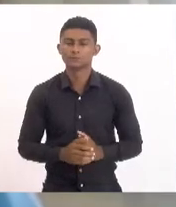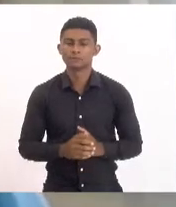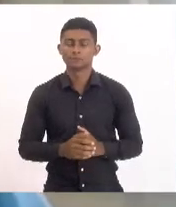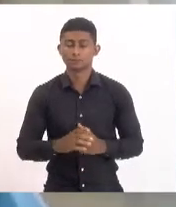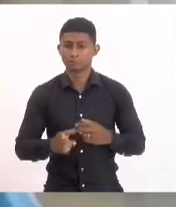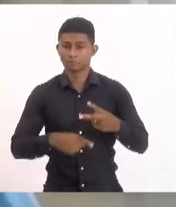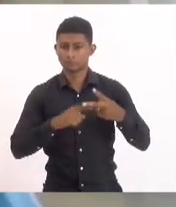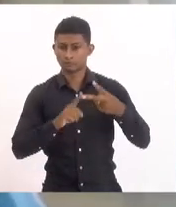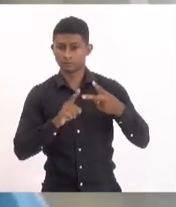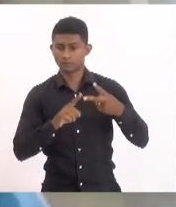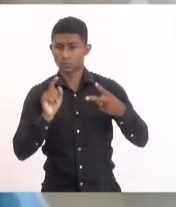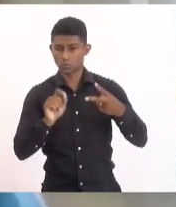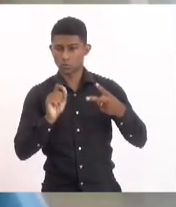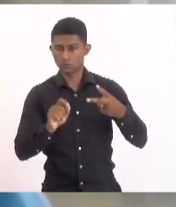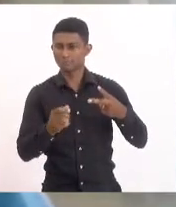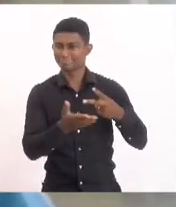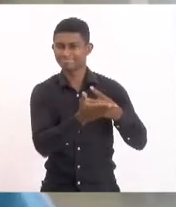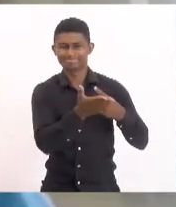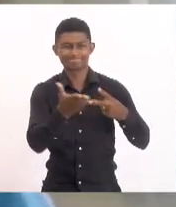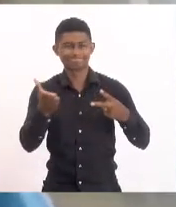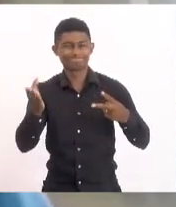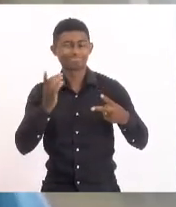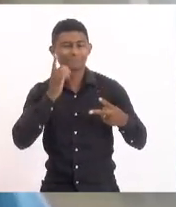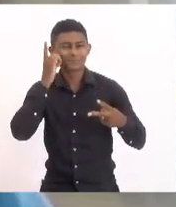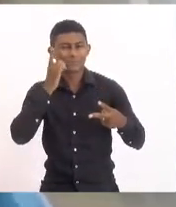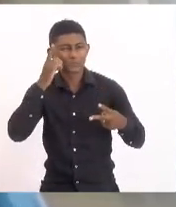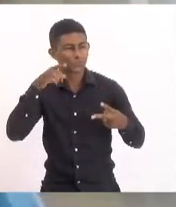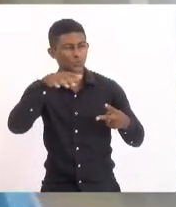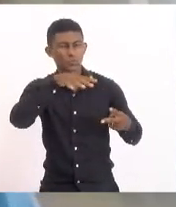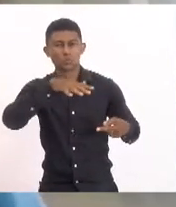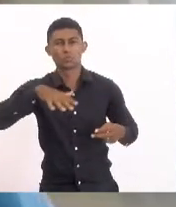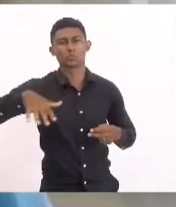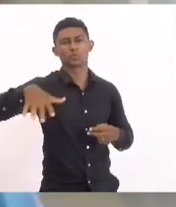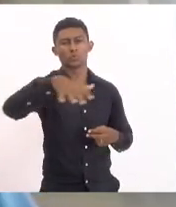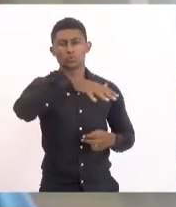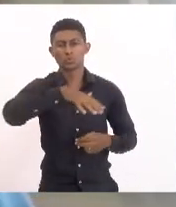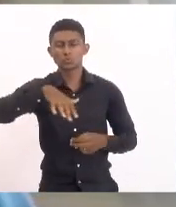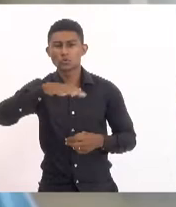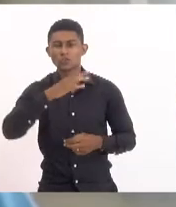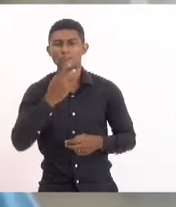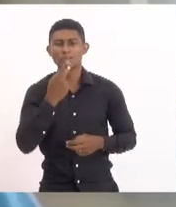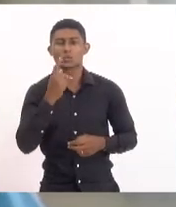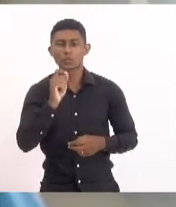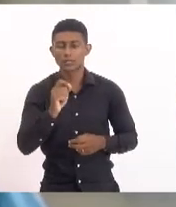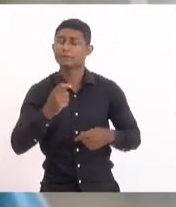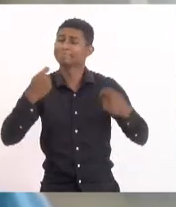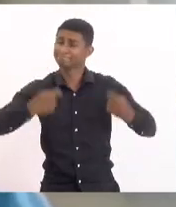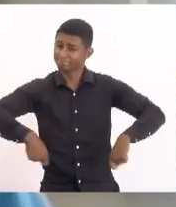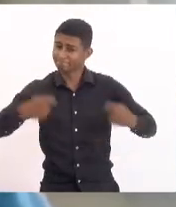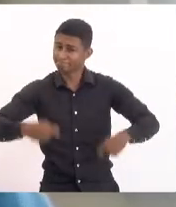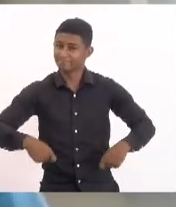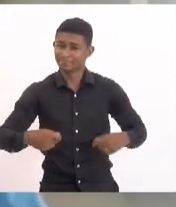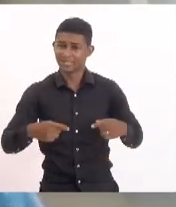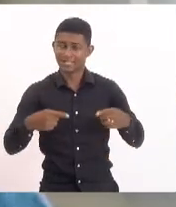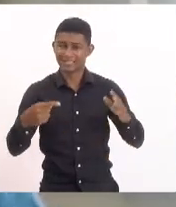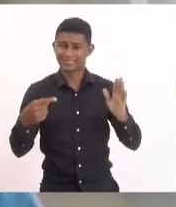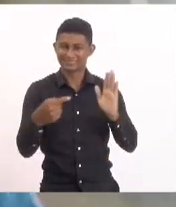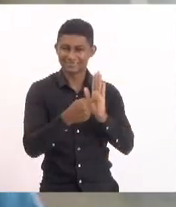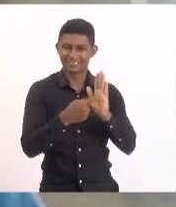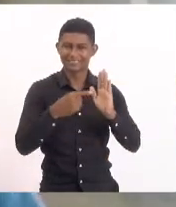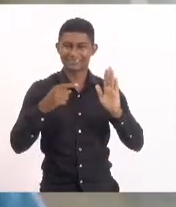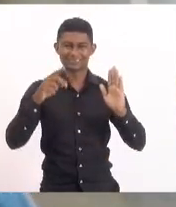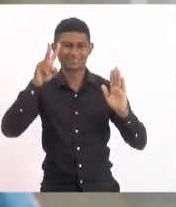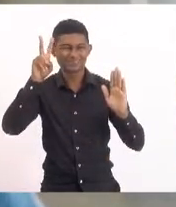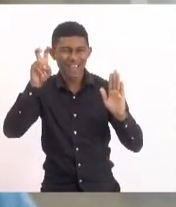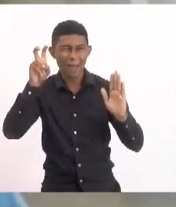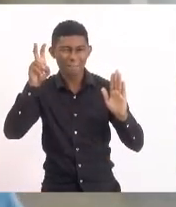que tem razão todos os deputados e deputadas que destacaram a importância de se atualizar esse debate. Sem dúvida nenhuma,